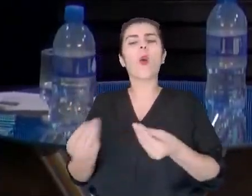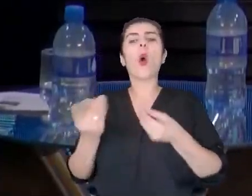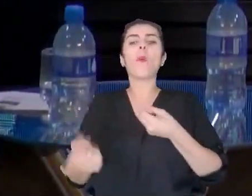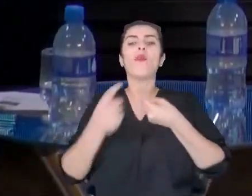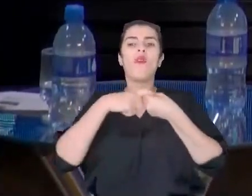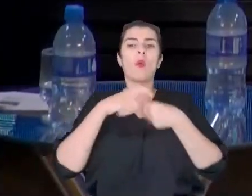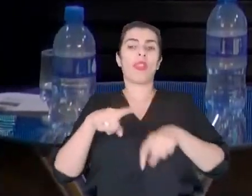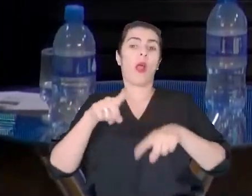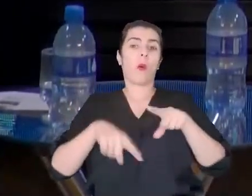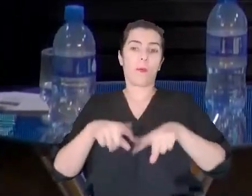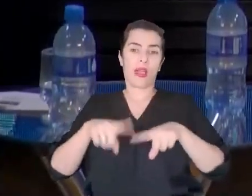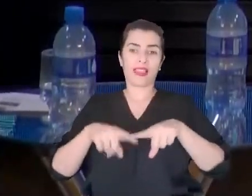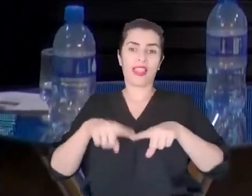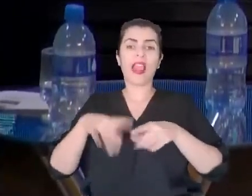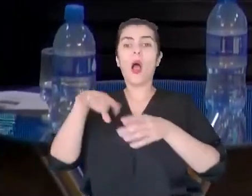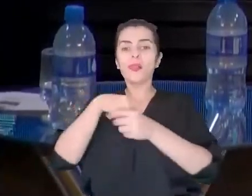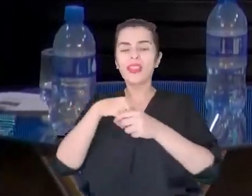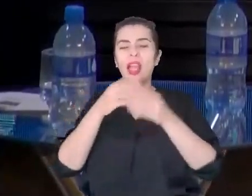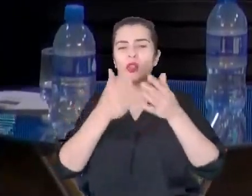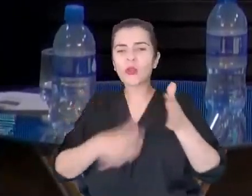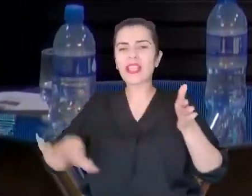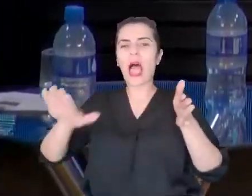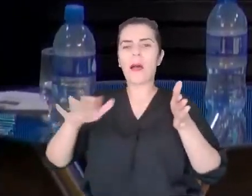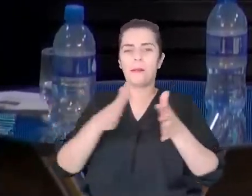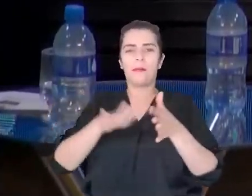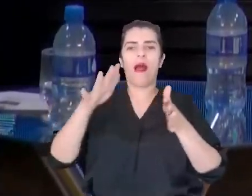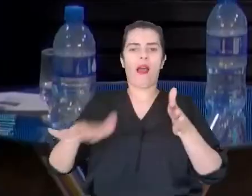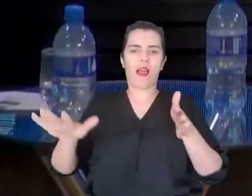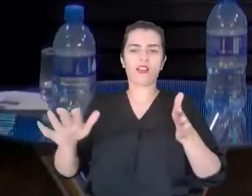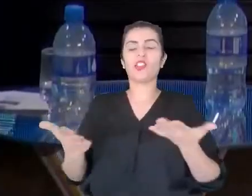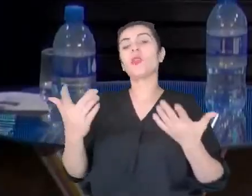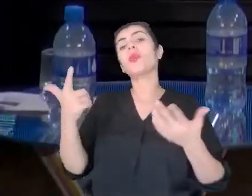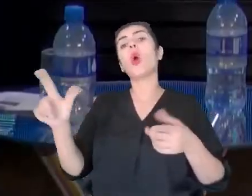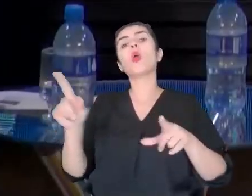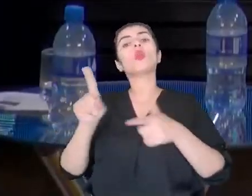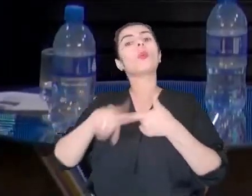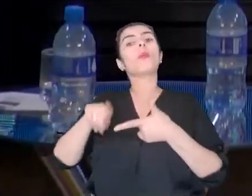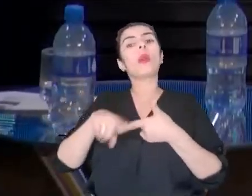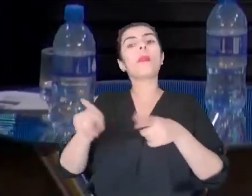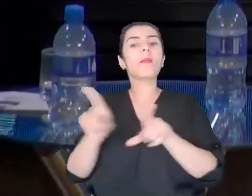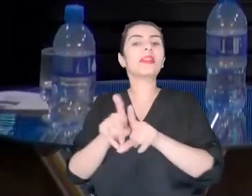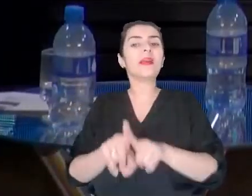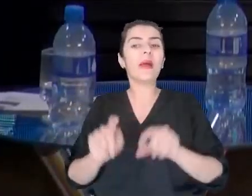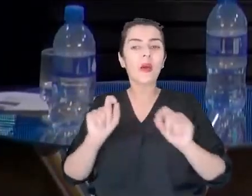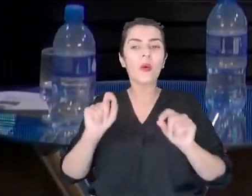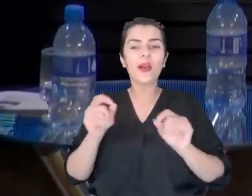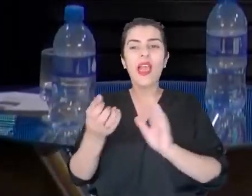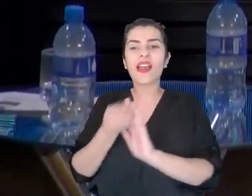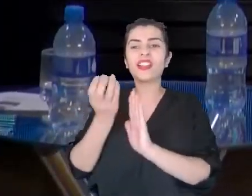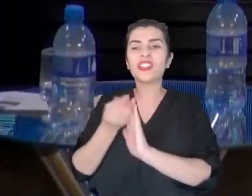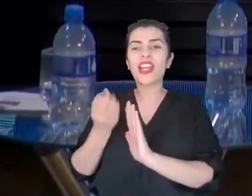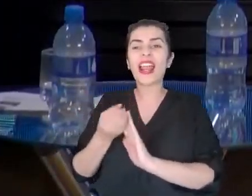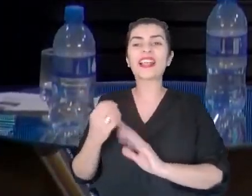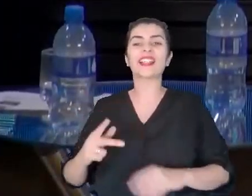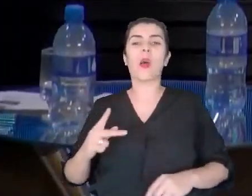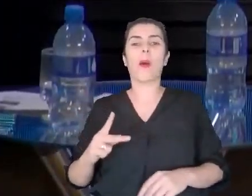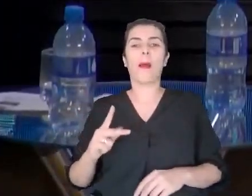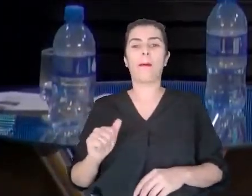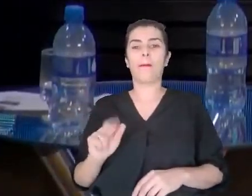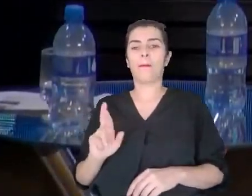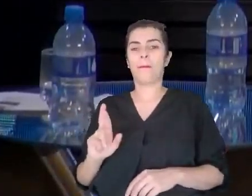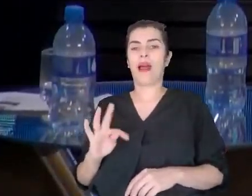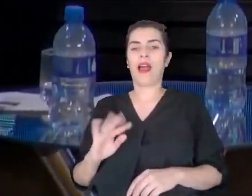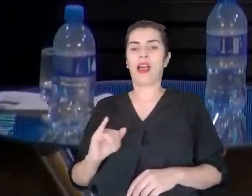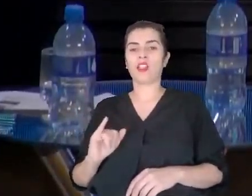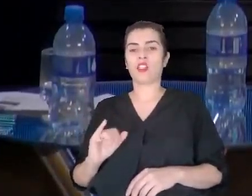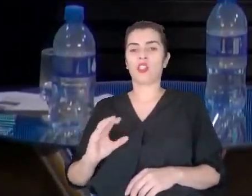dentro da barragem. E outro problema que acaba sendo muito expressivo é a geração de particulados, né? A gente